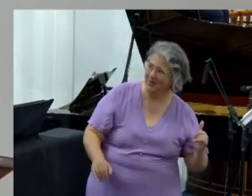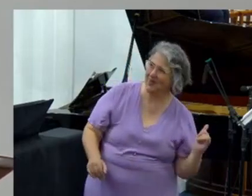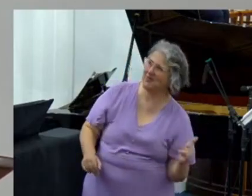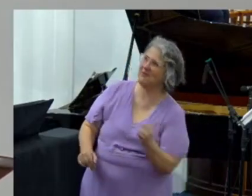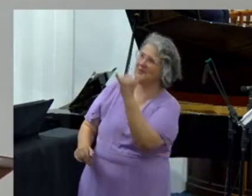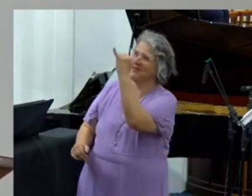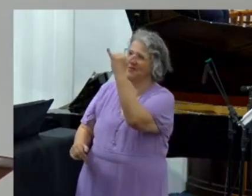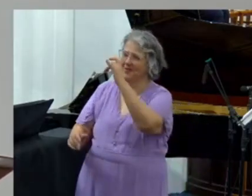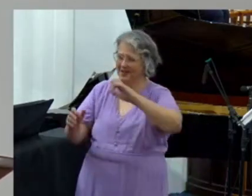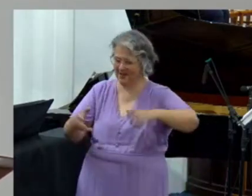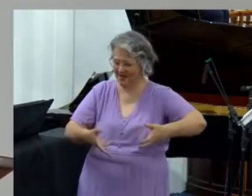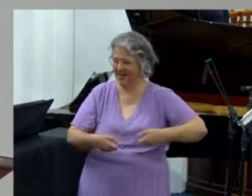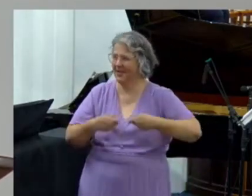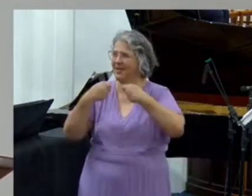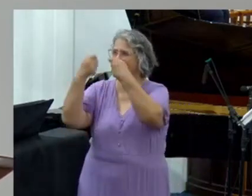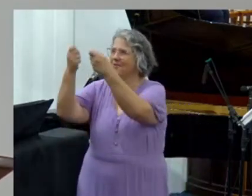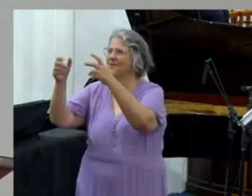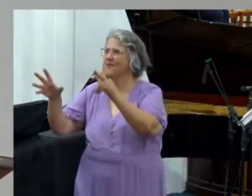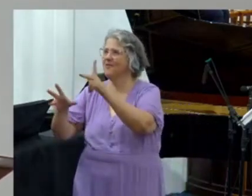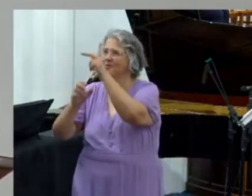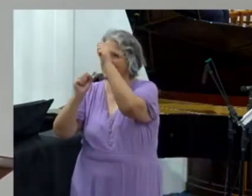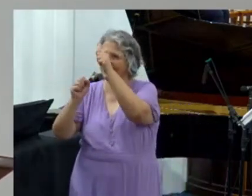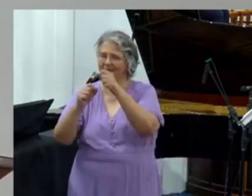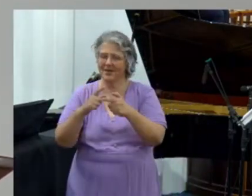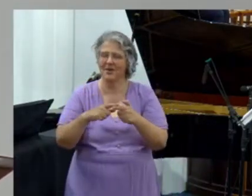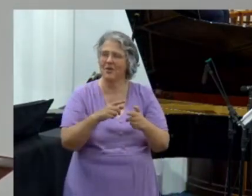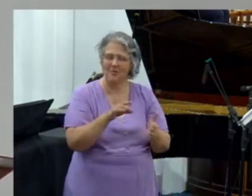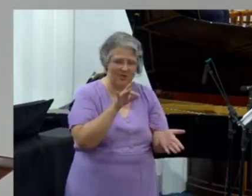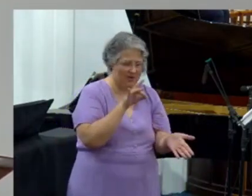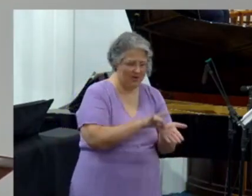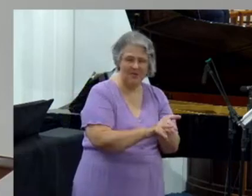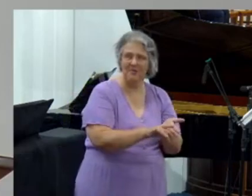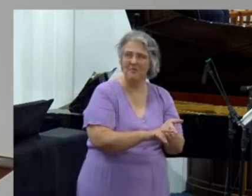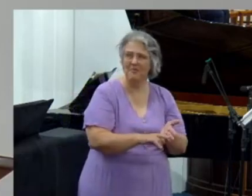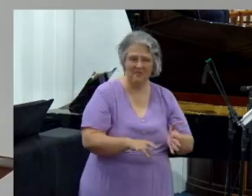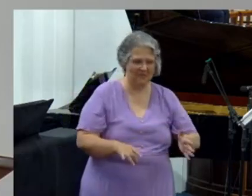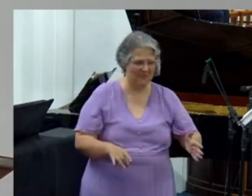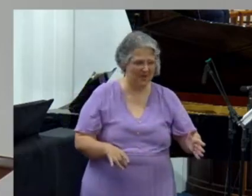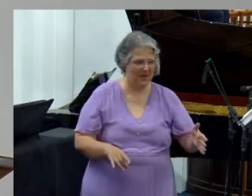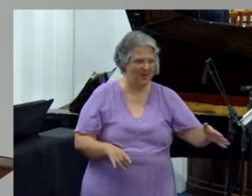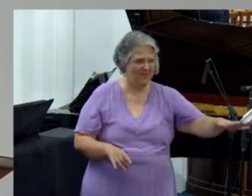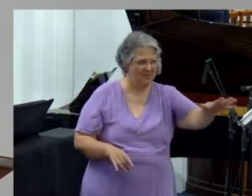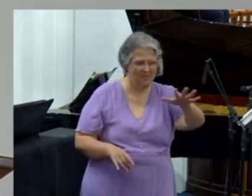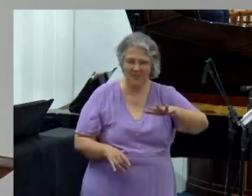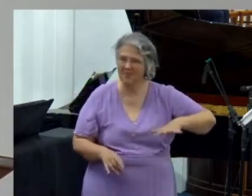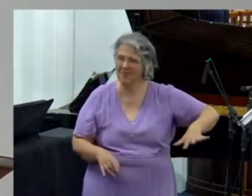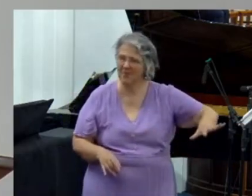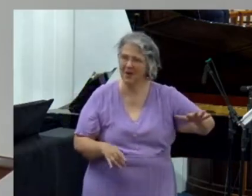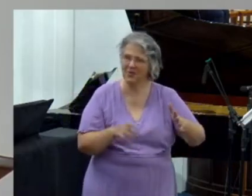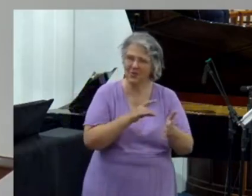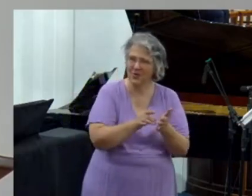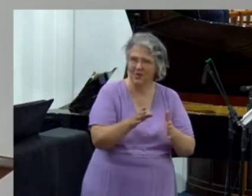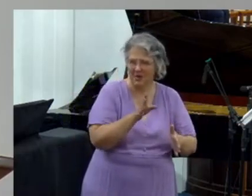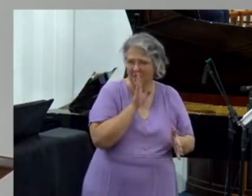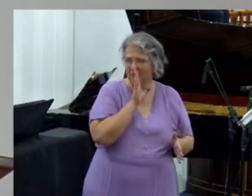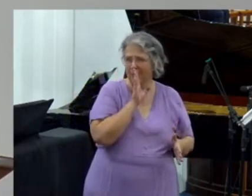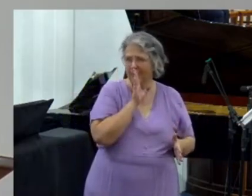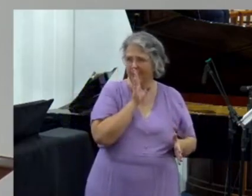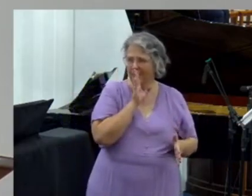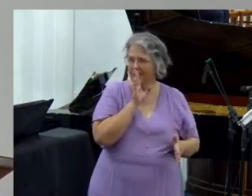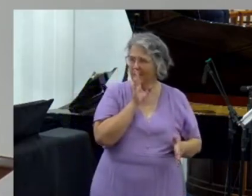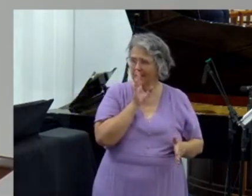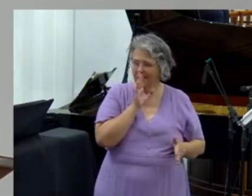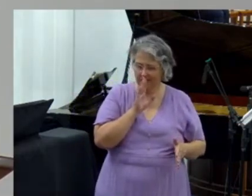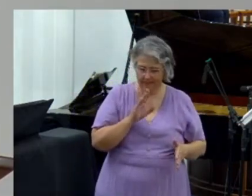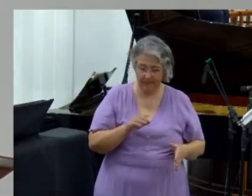suscitaste força por causa dos teus adversários, para fazeres emudecer o inimigo e o vingador.